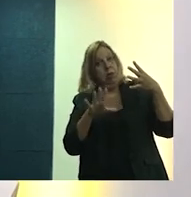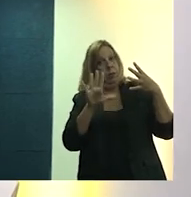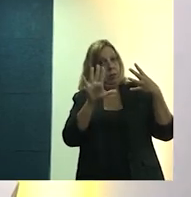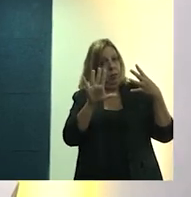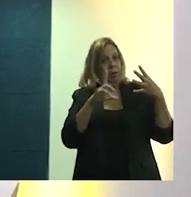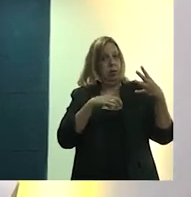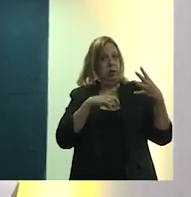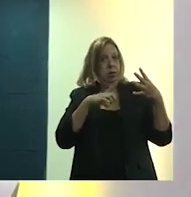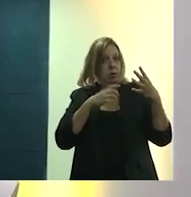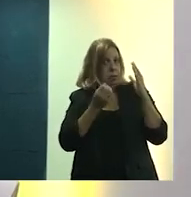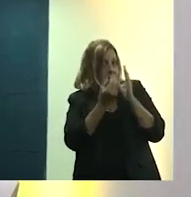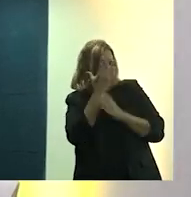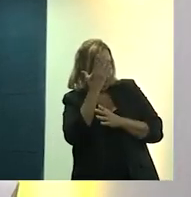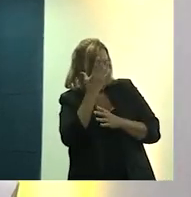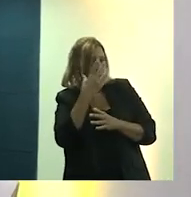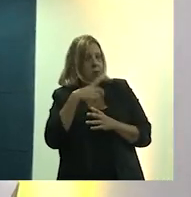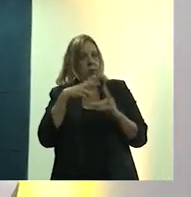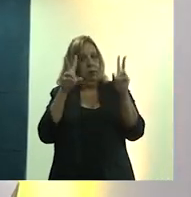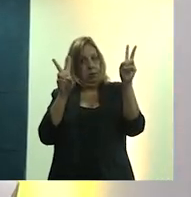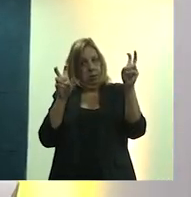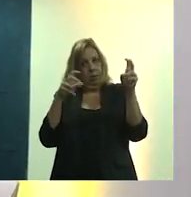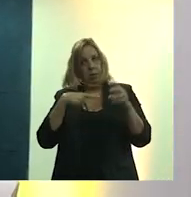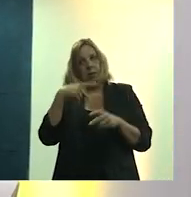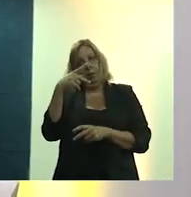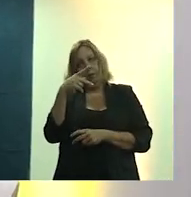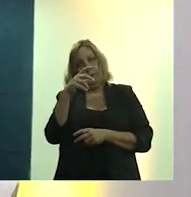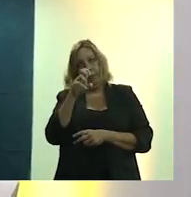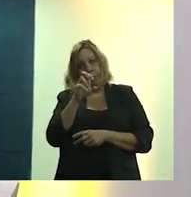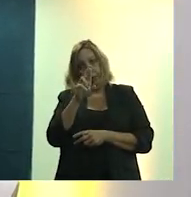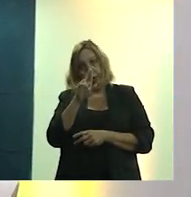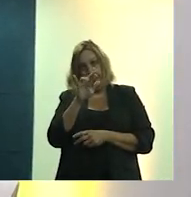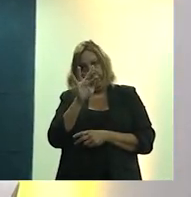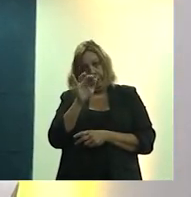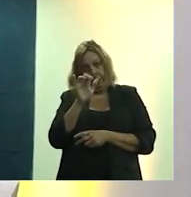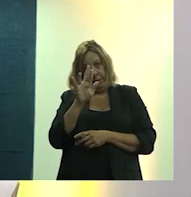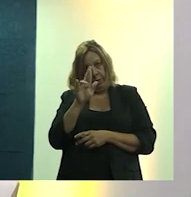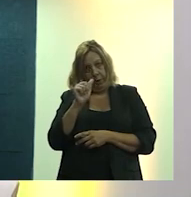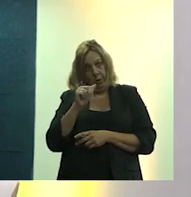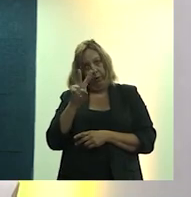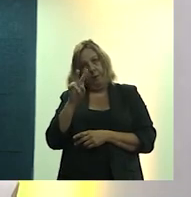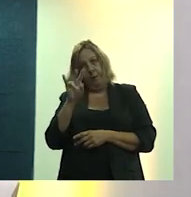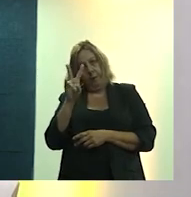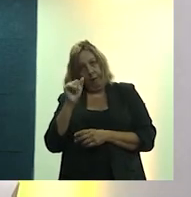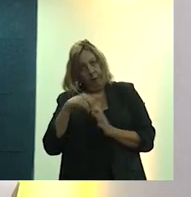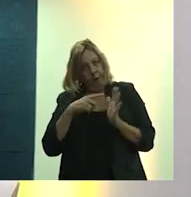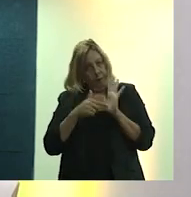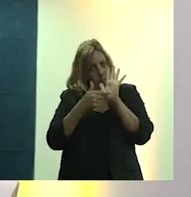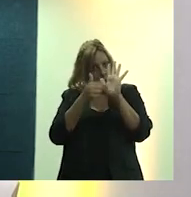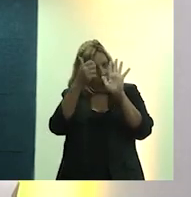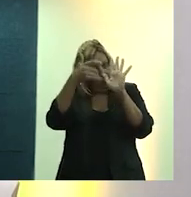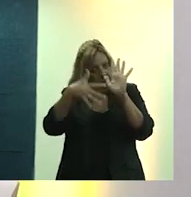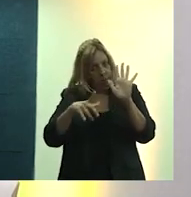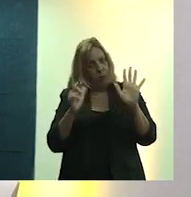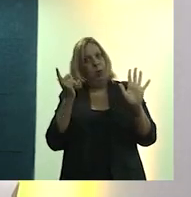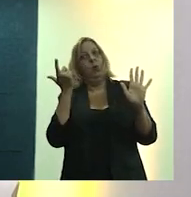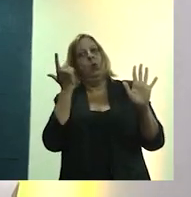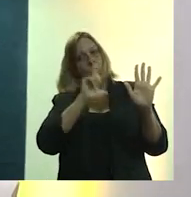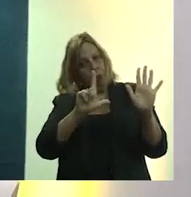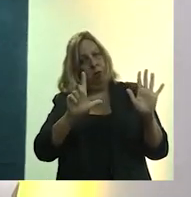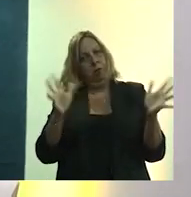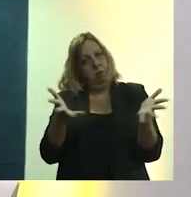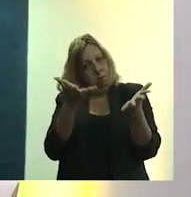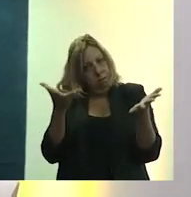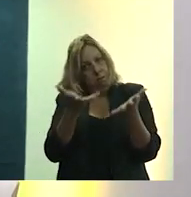quando a gente implanta o Periferia viva no território periférico qualquer ilustrativa aqui a gente consegue